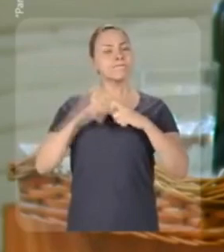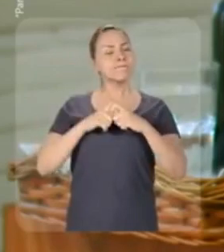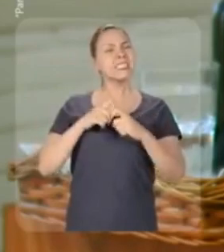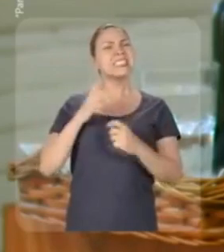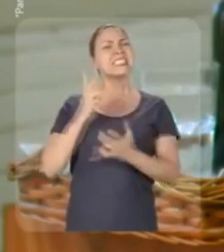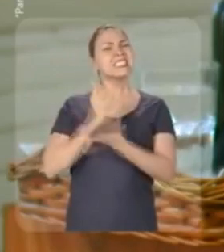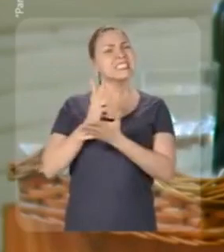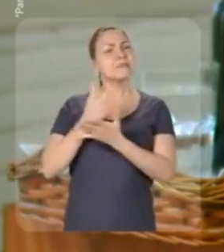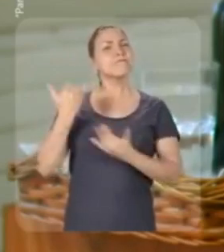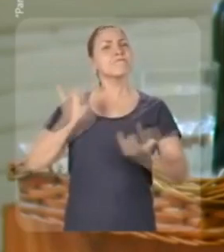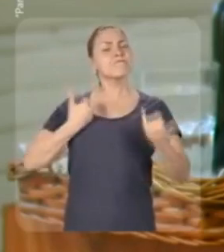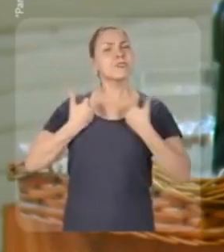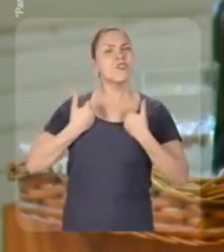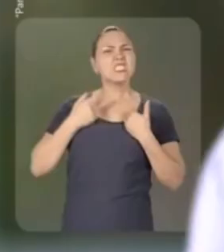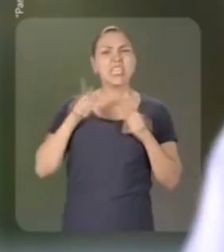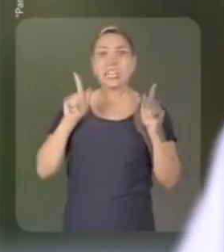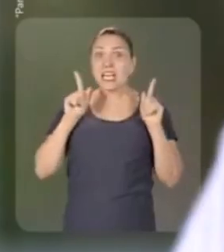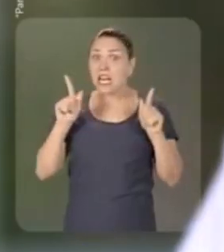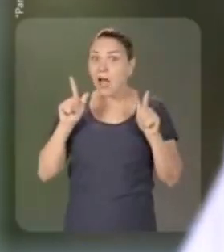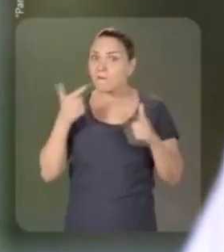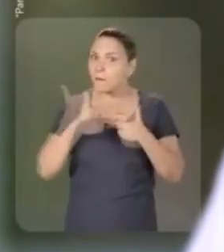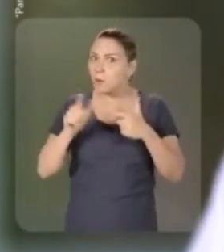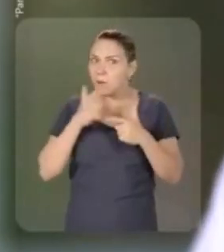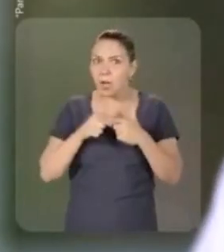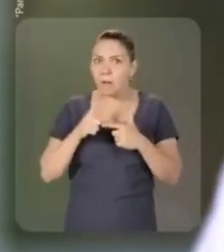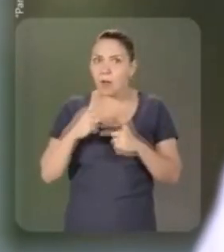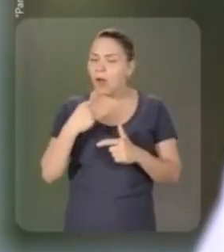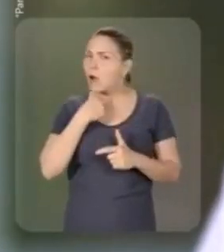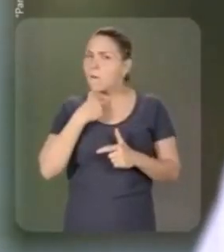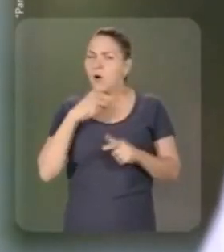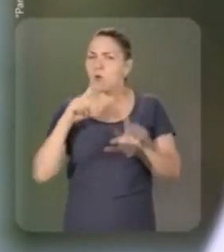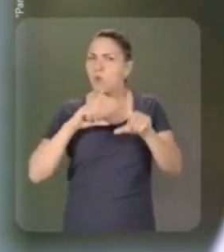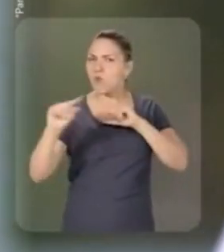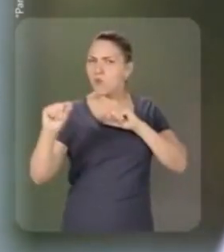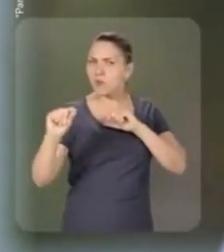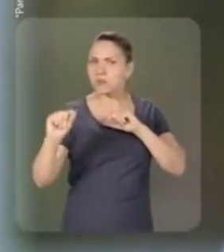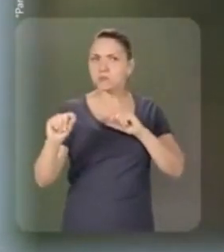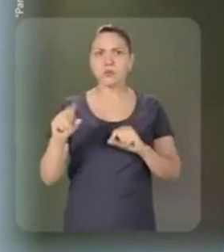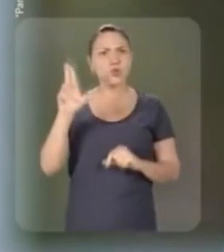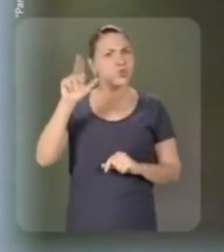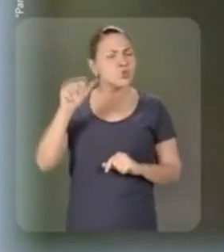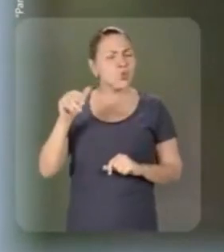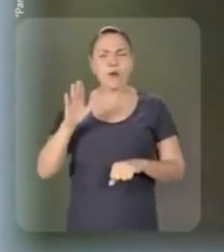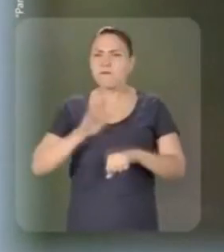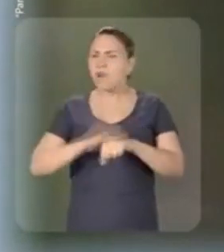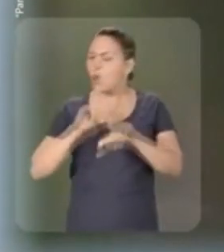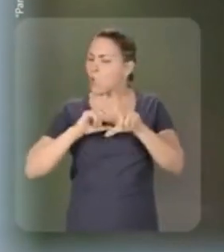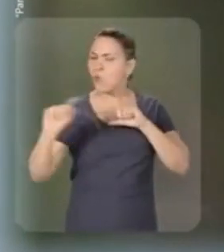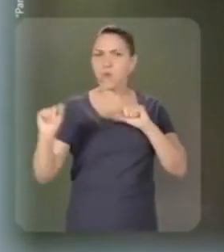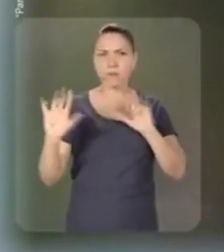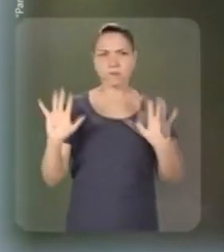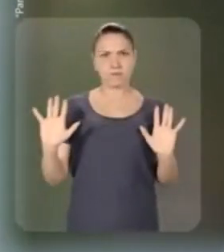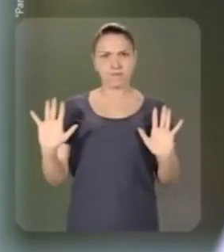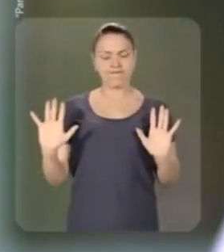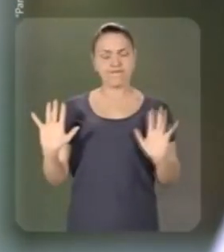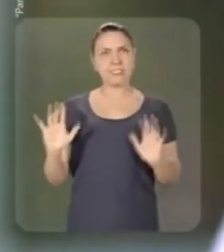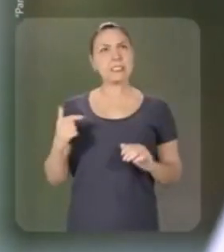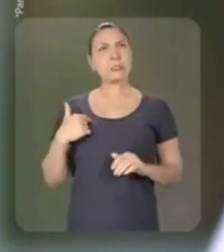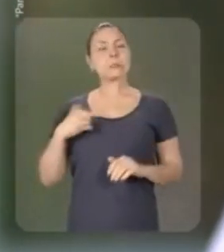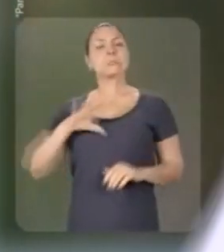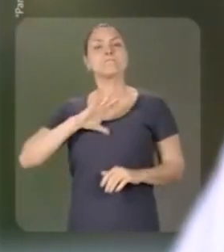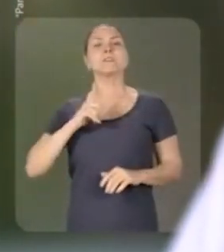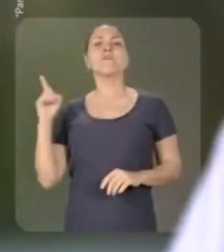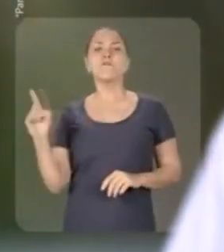olha, quando você tiver um caso muito grave, não se omita, não se omita. Nunca cometa omissão.